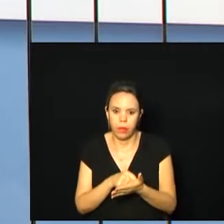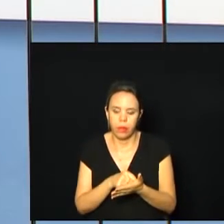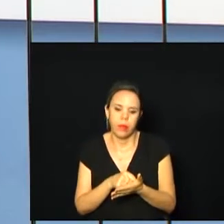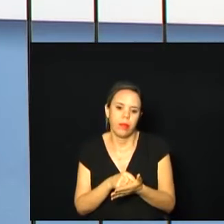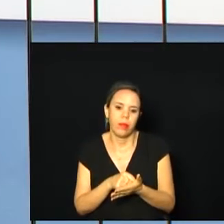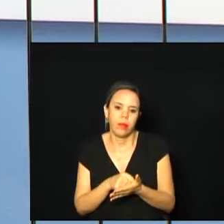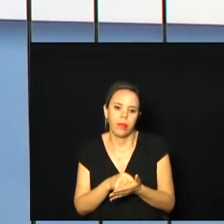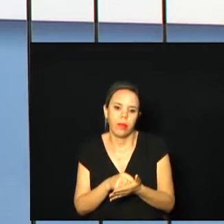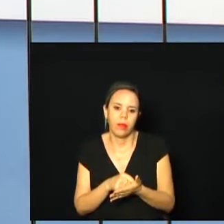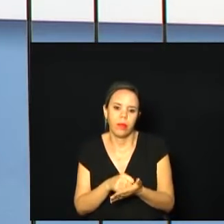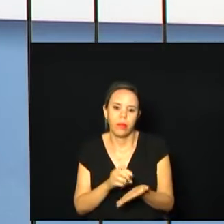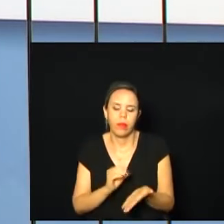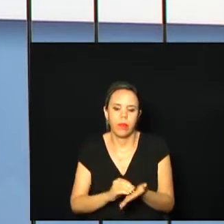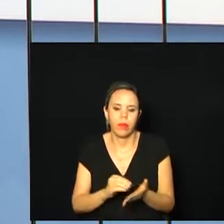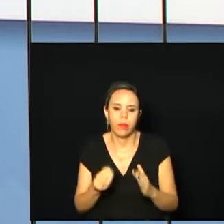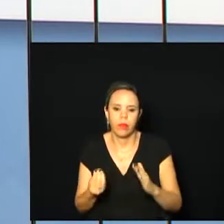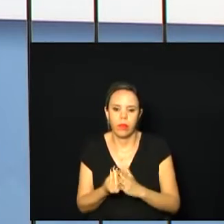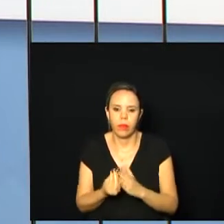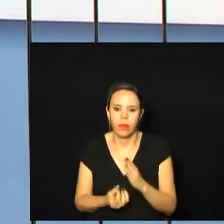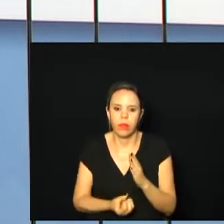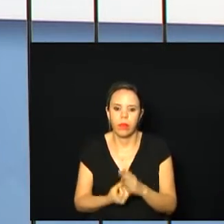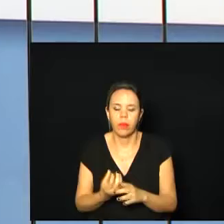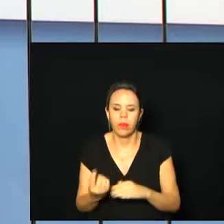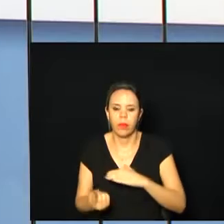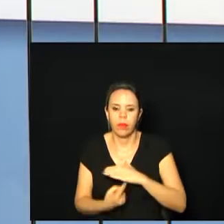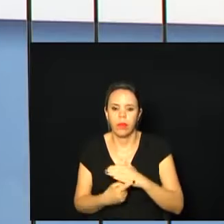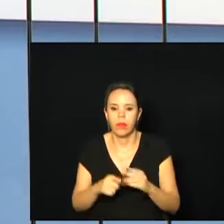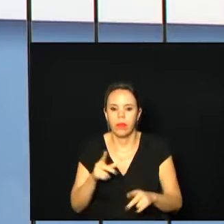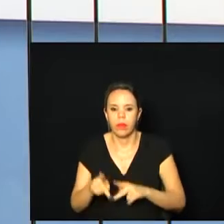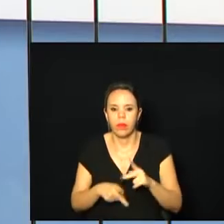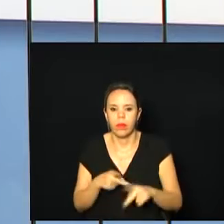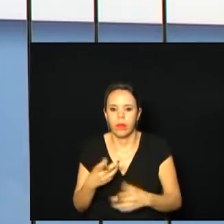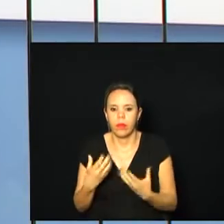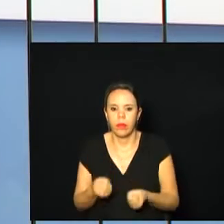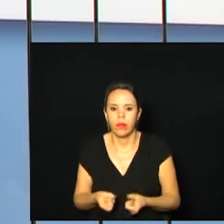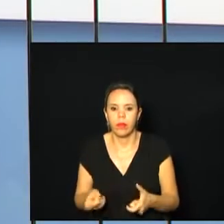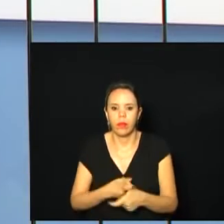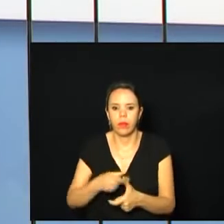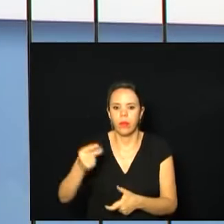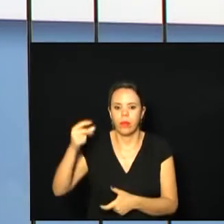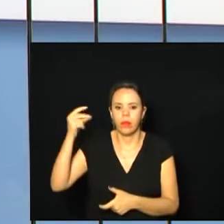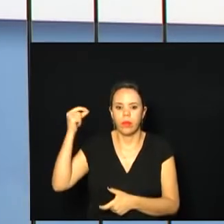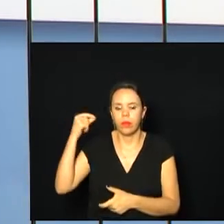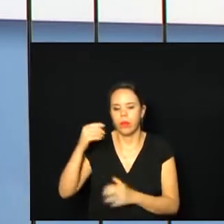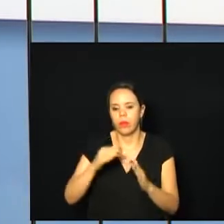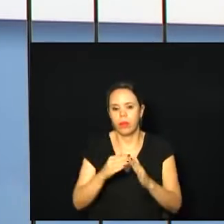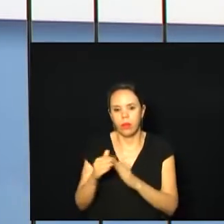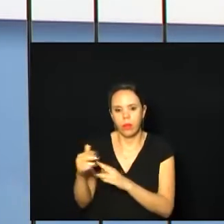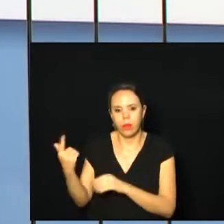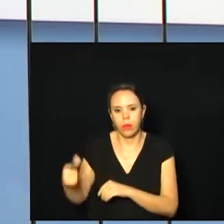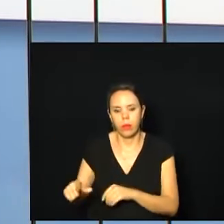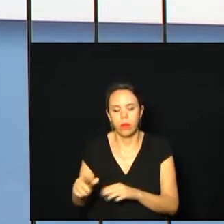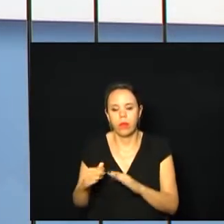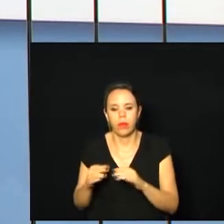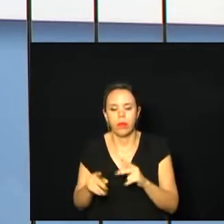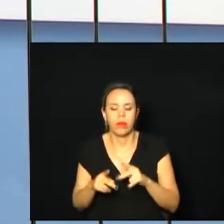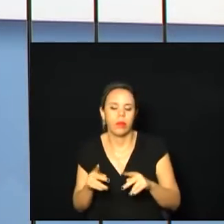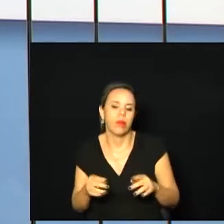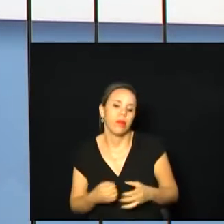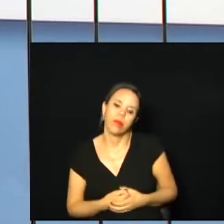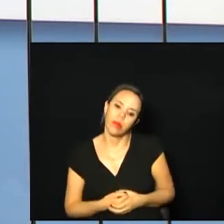ou extinto na Sanasa, cliente que tenha assumido débitos de um antigo inquilino ou de um antigo